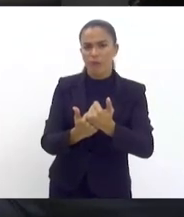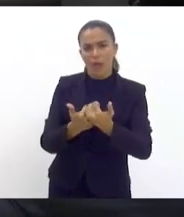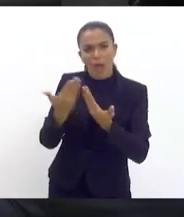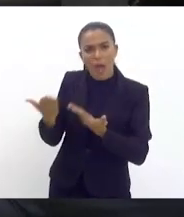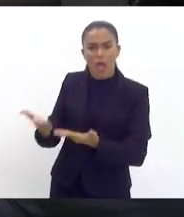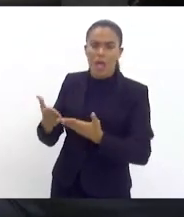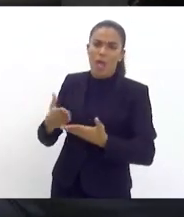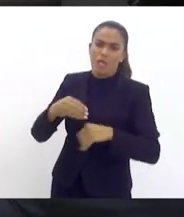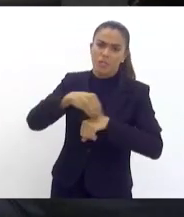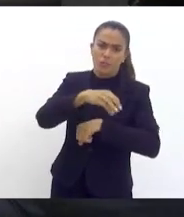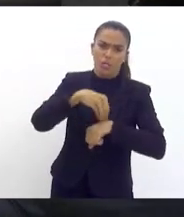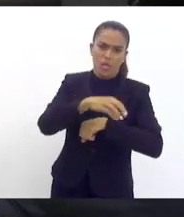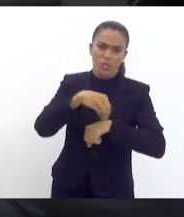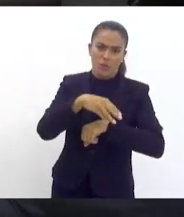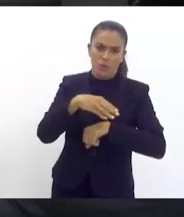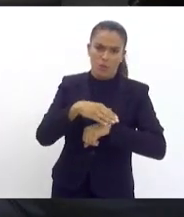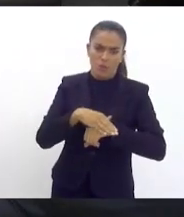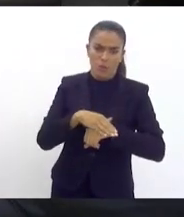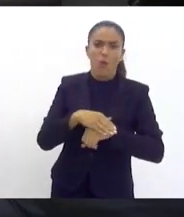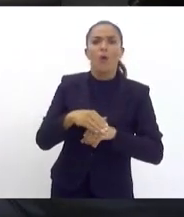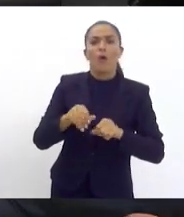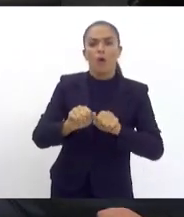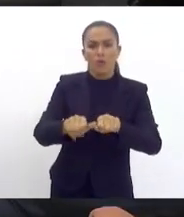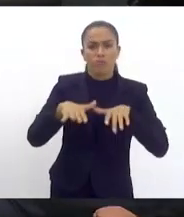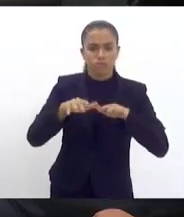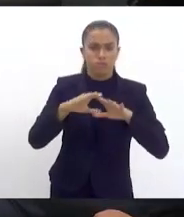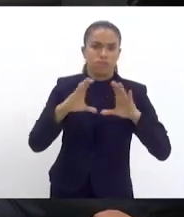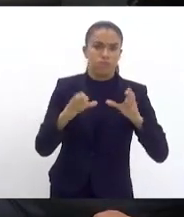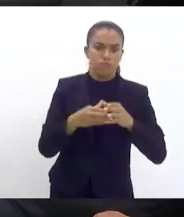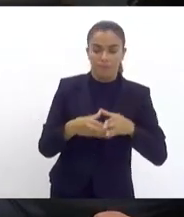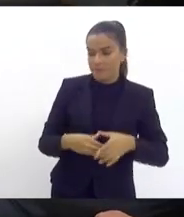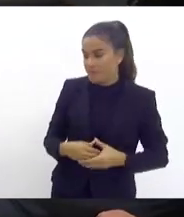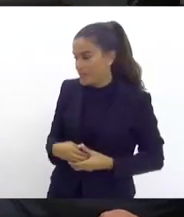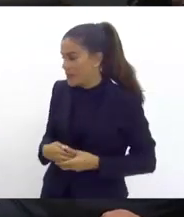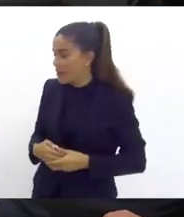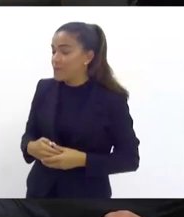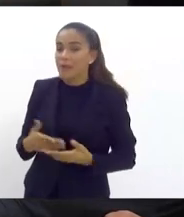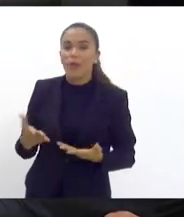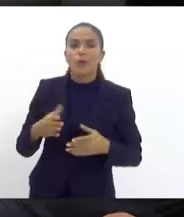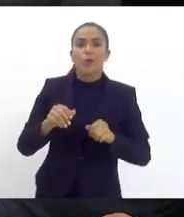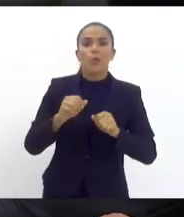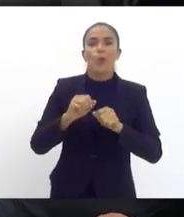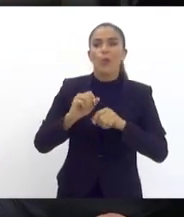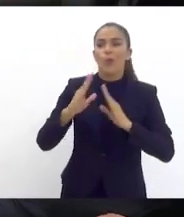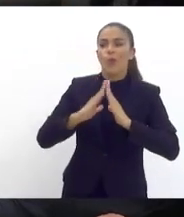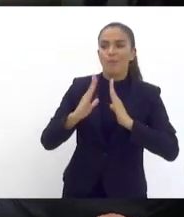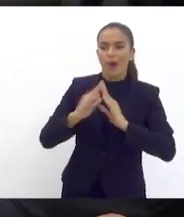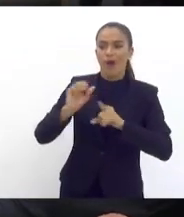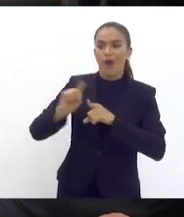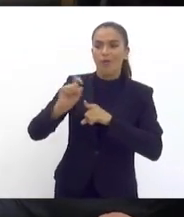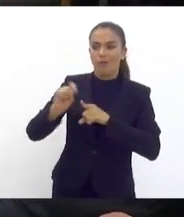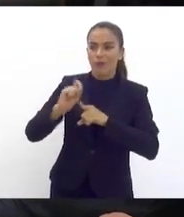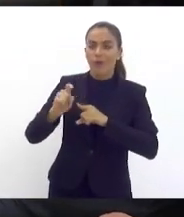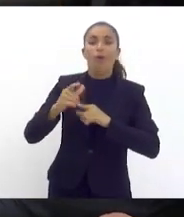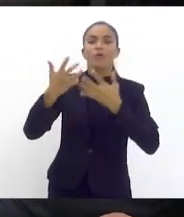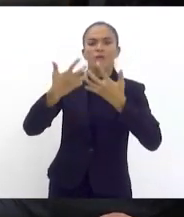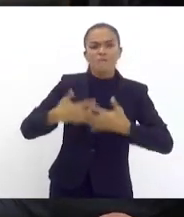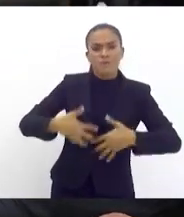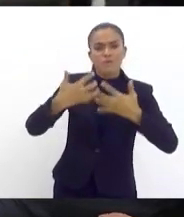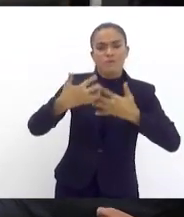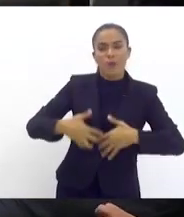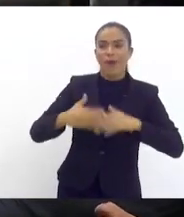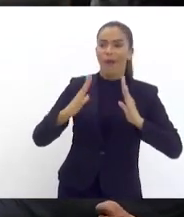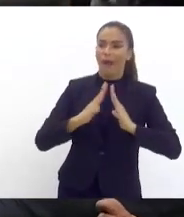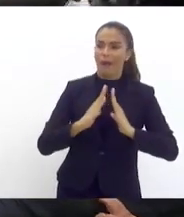essa indicação legislativa para que haja uma cessão real de uso do imóvel onde está funcionando